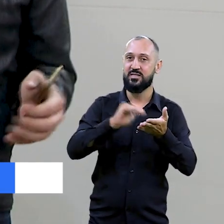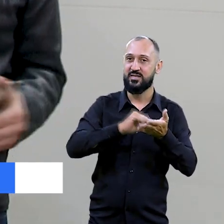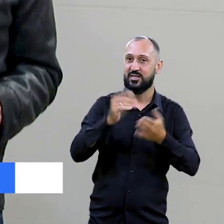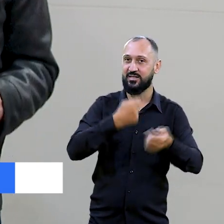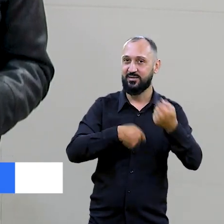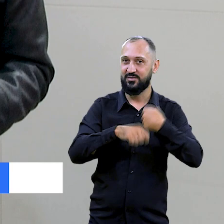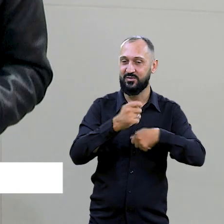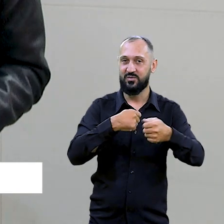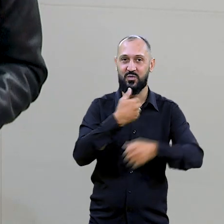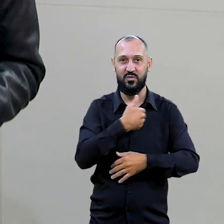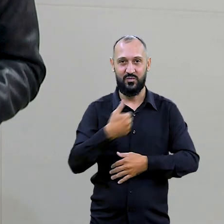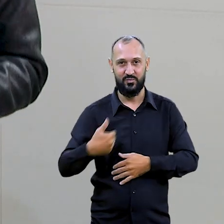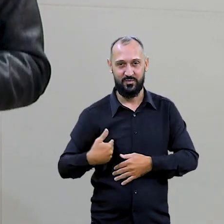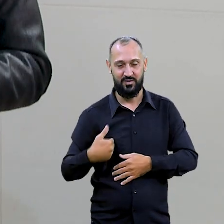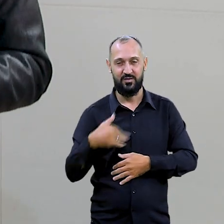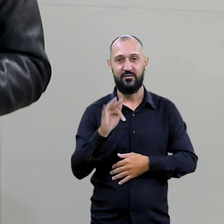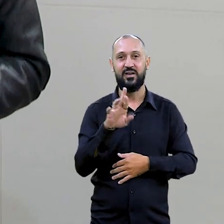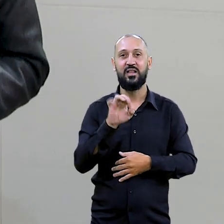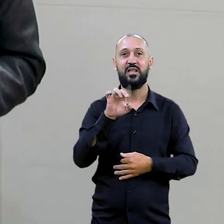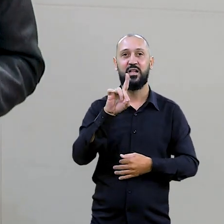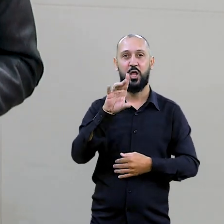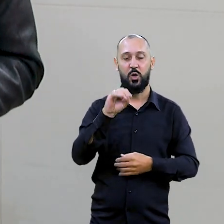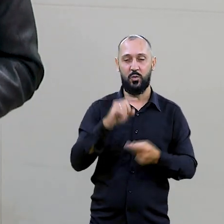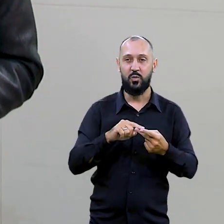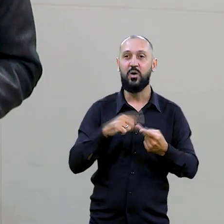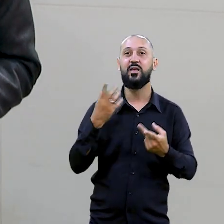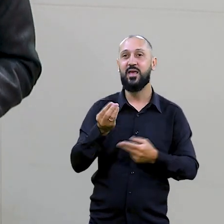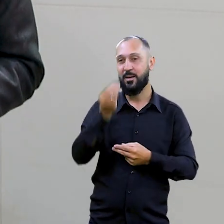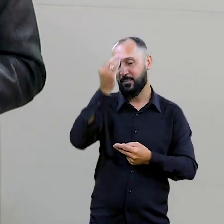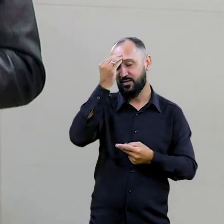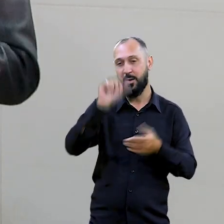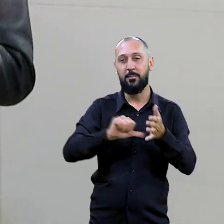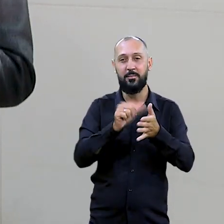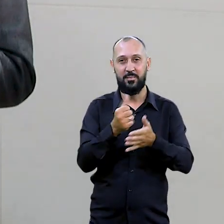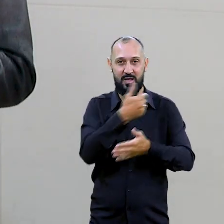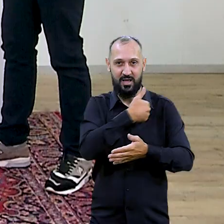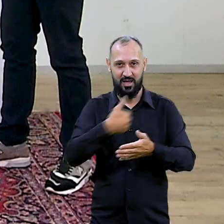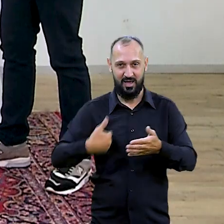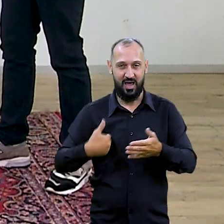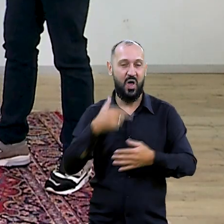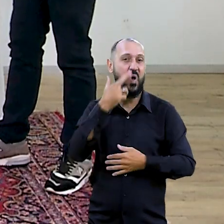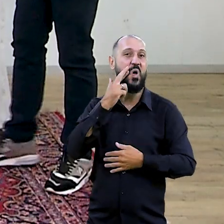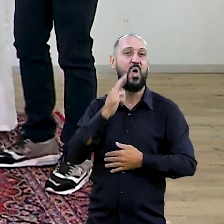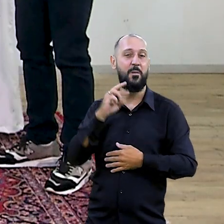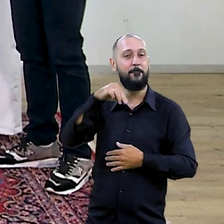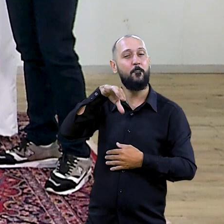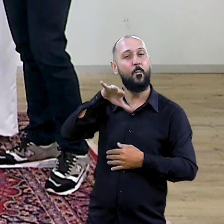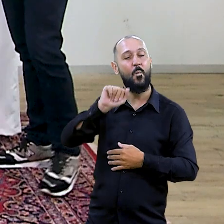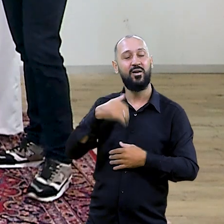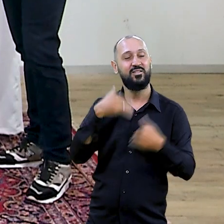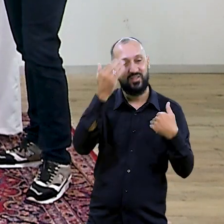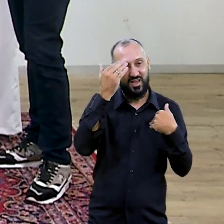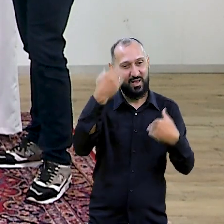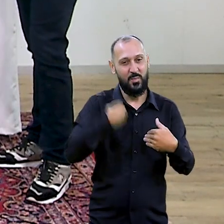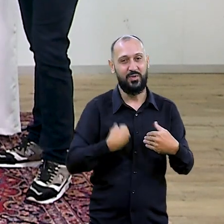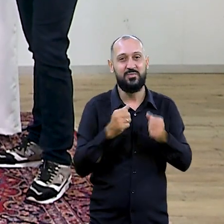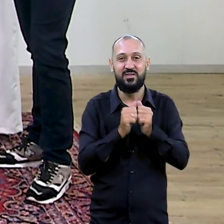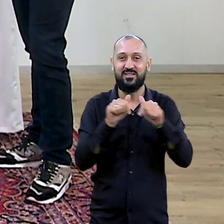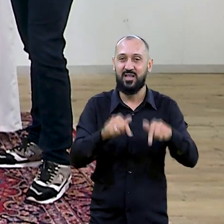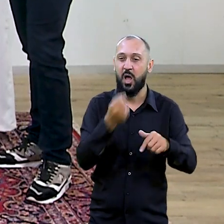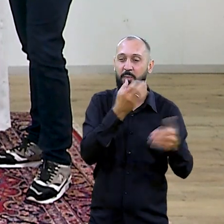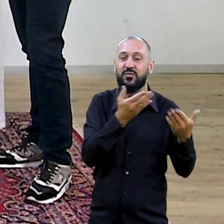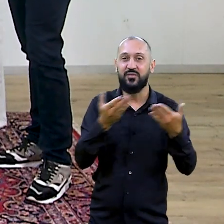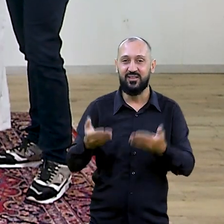Principalmente. entrevistados dessa edição são o secretário de administração do governo, Frederico Fellini, e a madrinha da campanha, a primeira-dama, Mônica